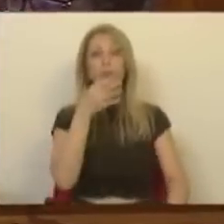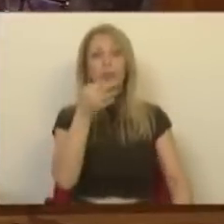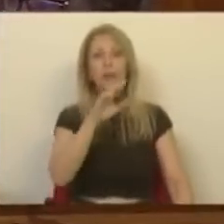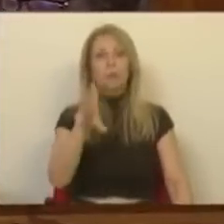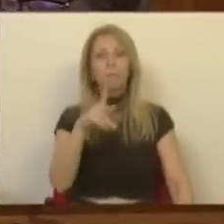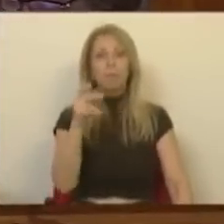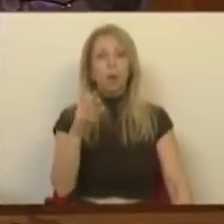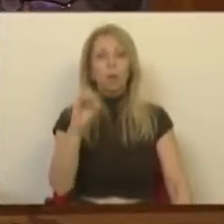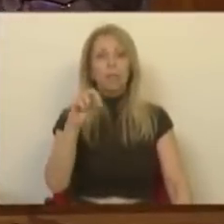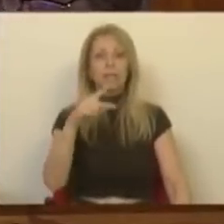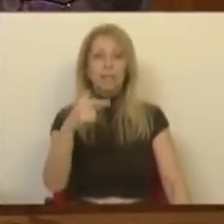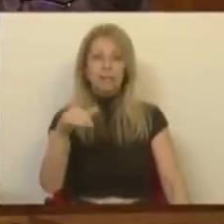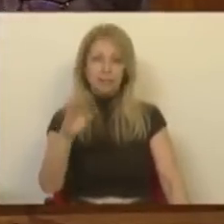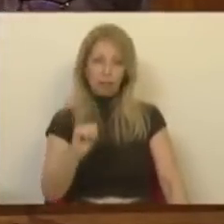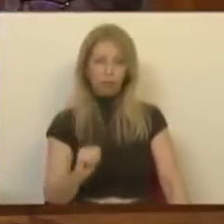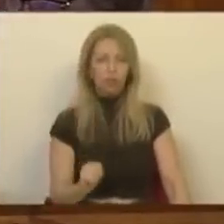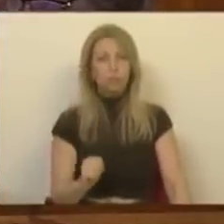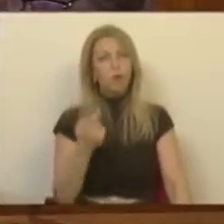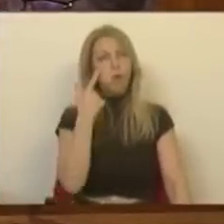Santos